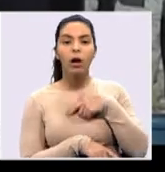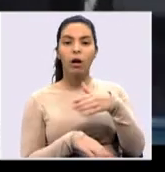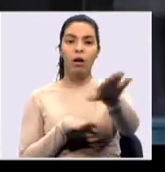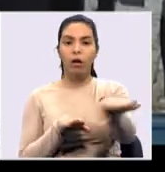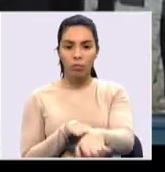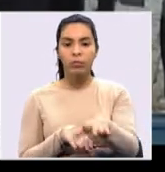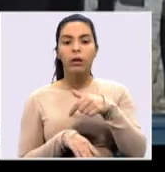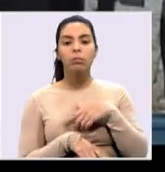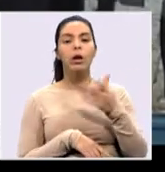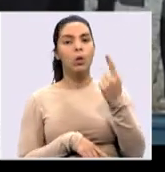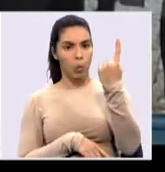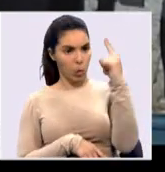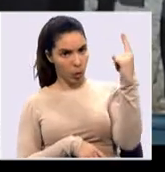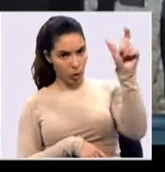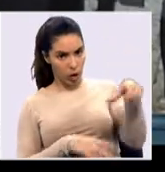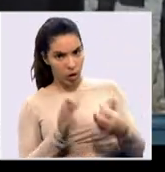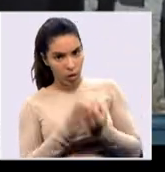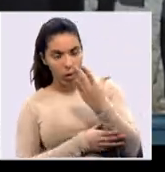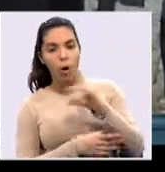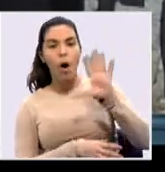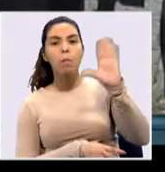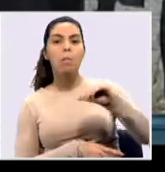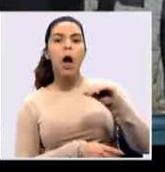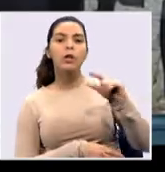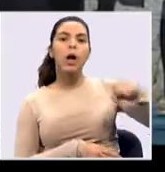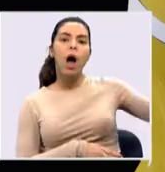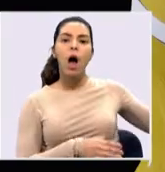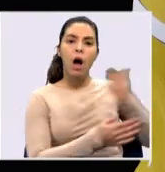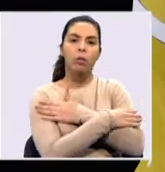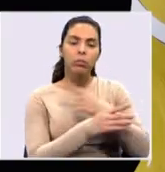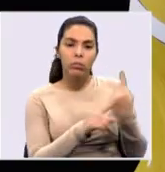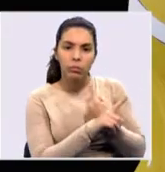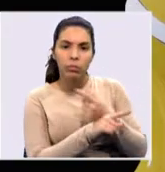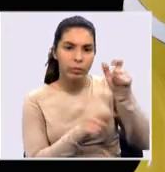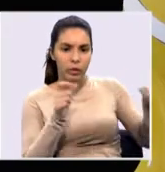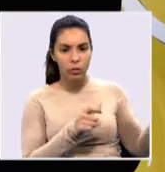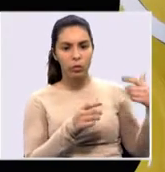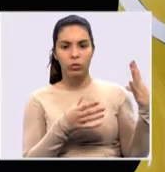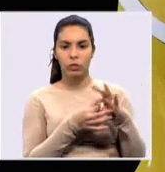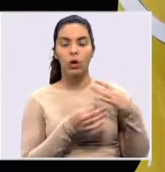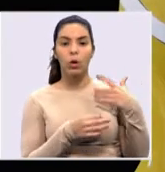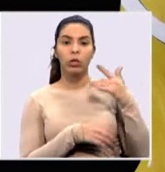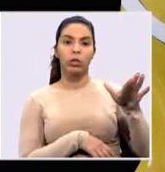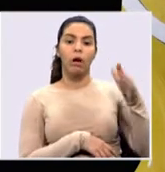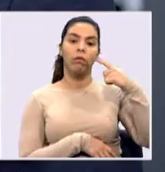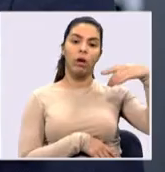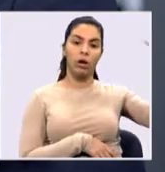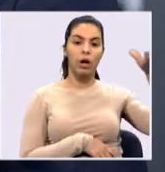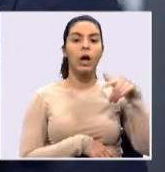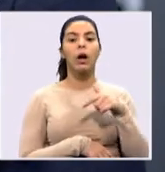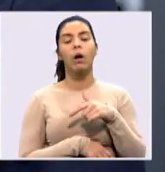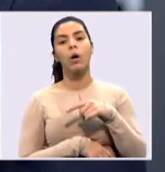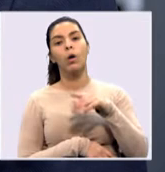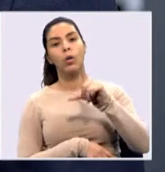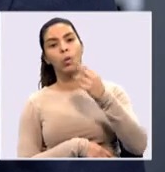o projeto começou só com o Djalmo ou houve mais pessoas envolvidas? No início, este projeto, eu estava a residir fora, como disse. Luís Lucas